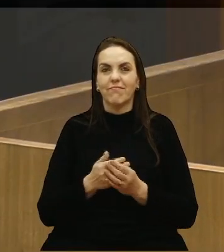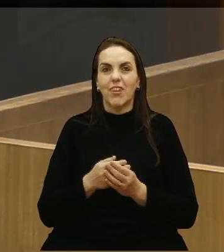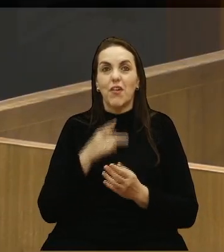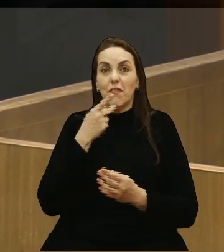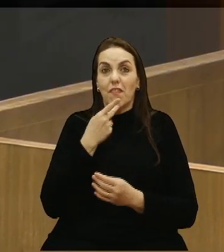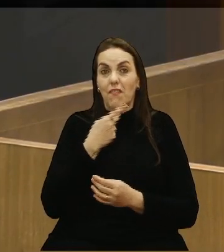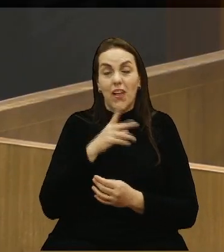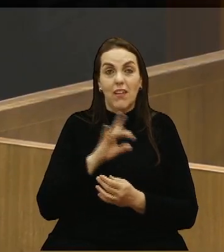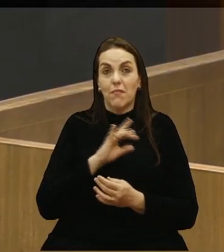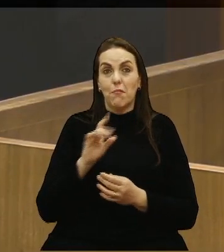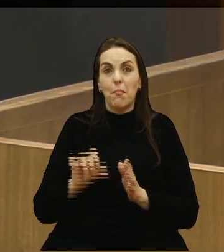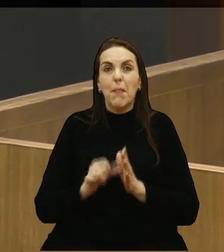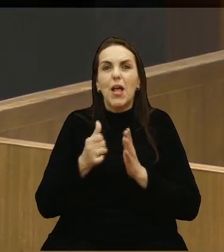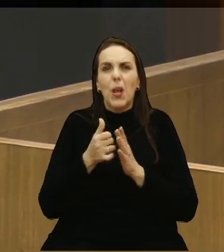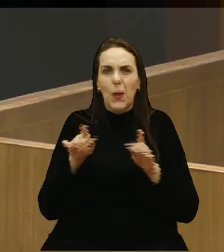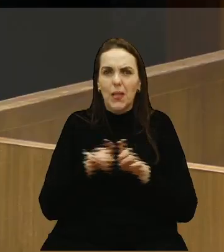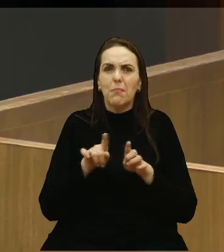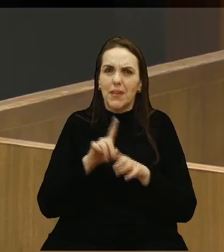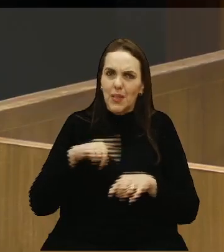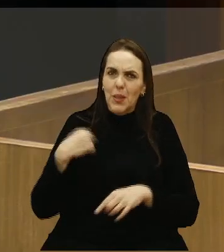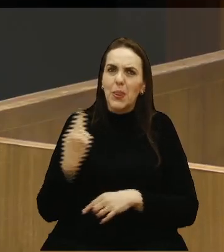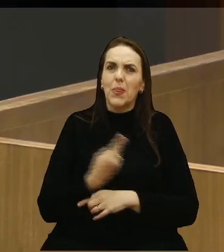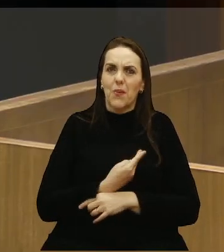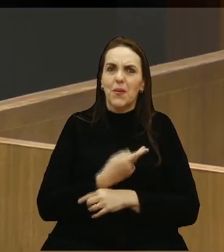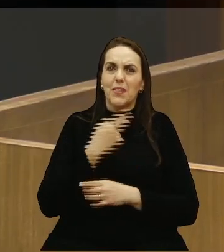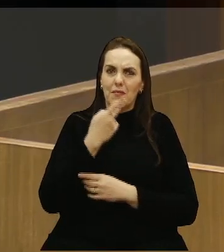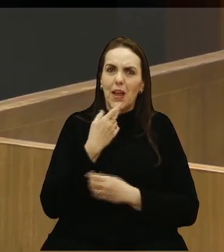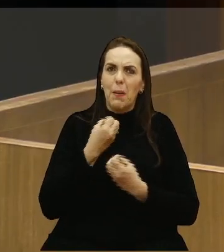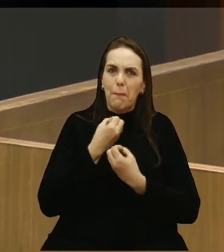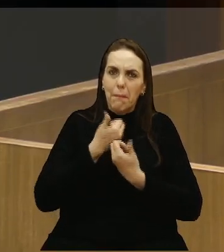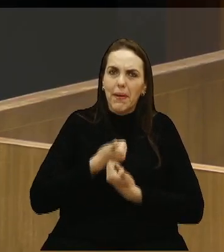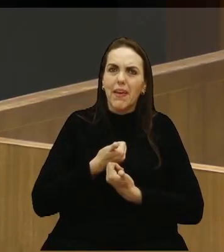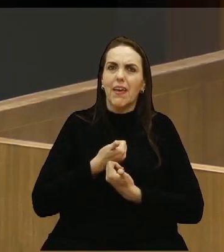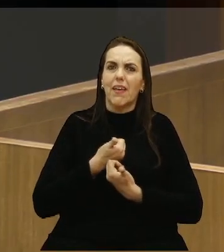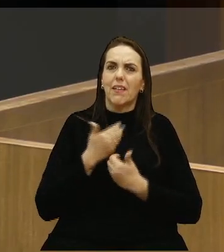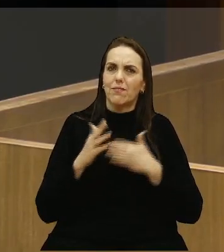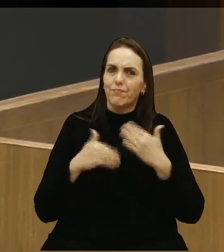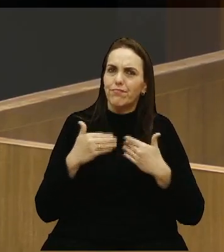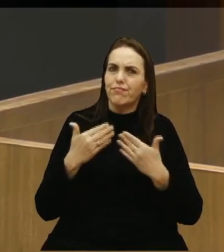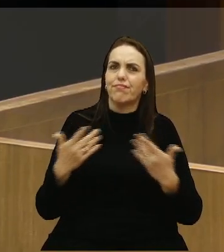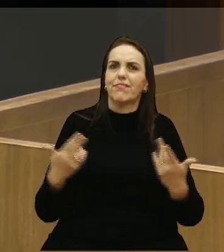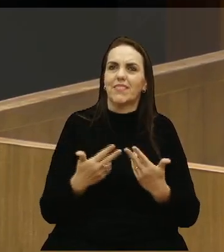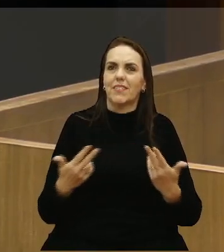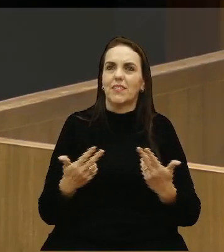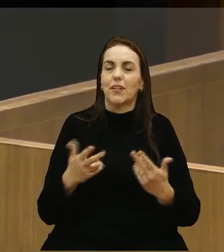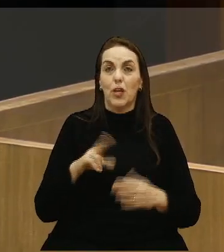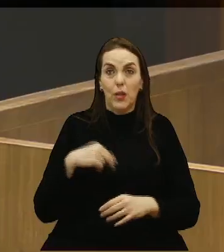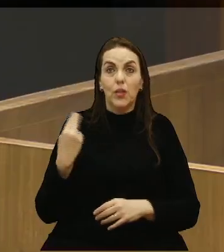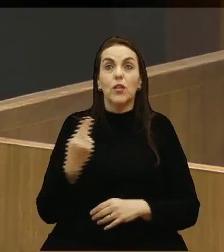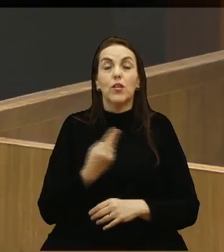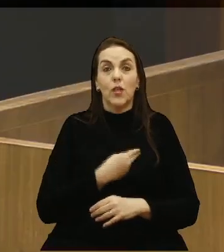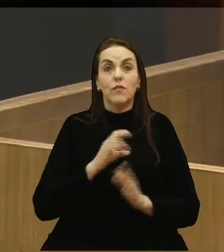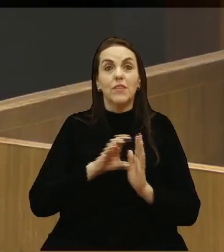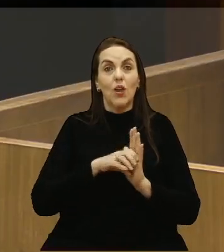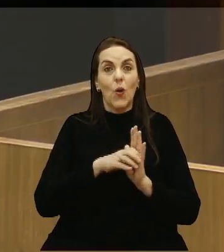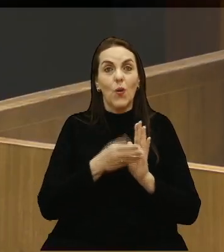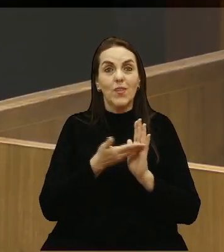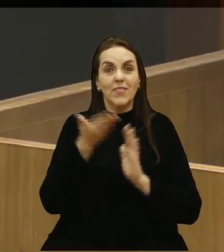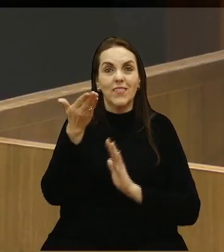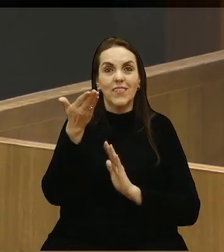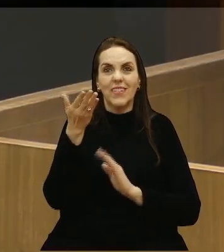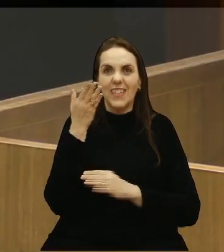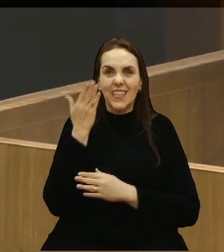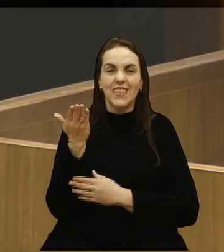nós mesmos, sabe? Nós precisamos falar melhor de nós mesmos. E isso nós criamos um conceito. E isso